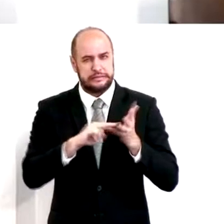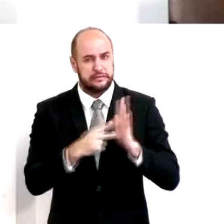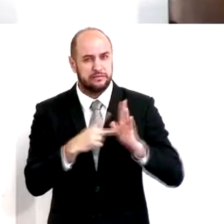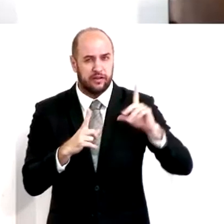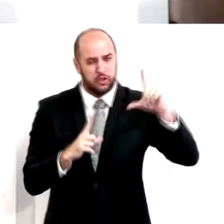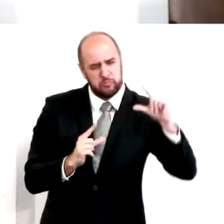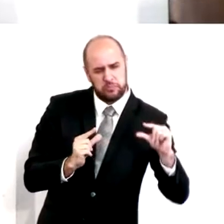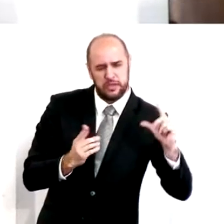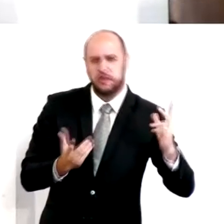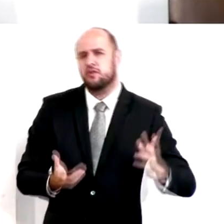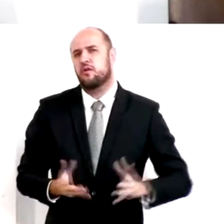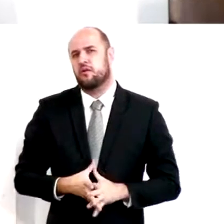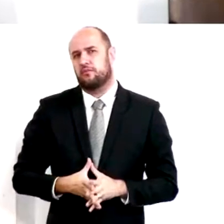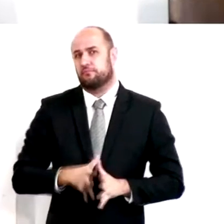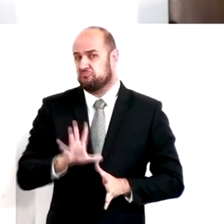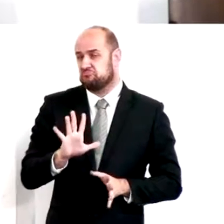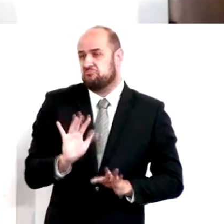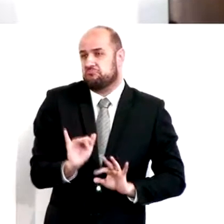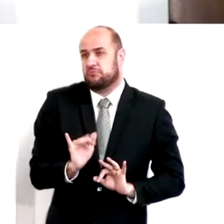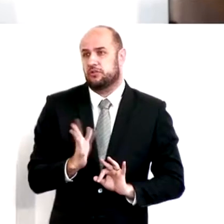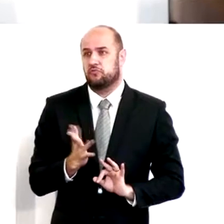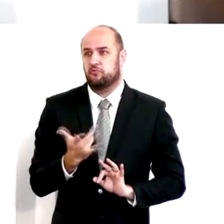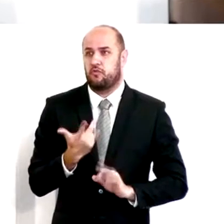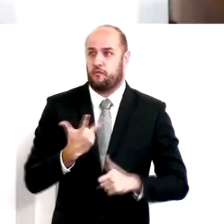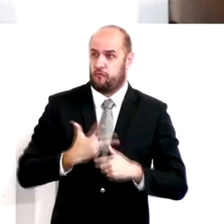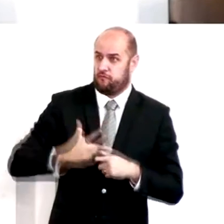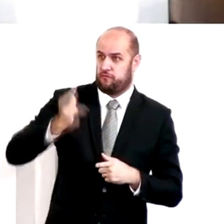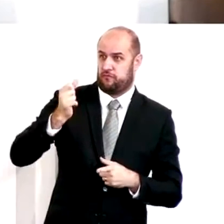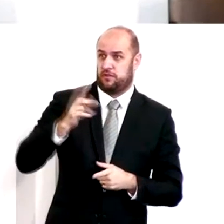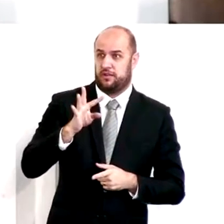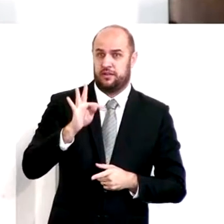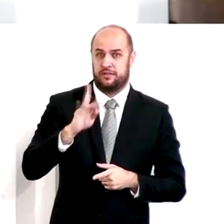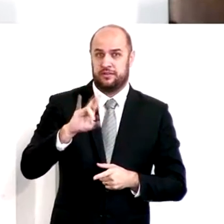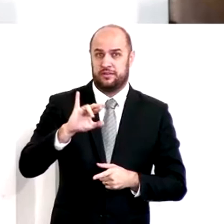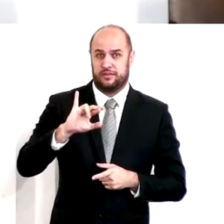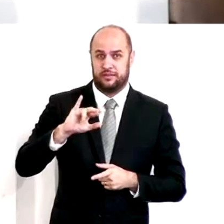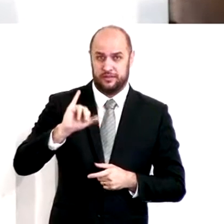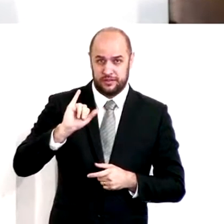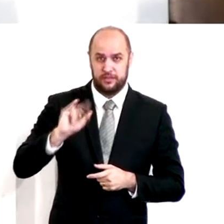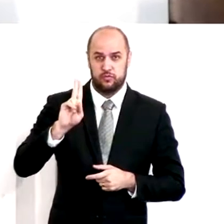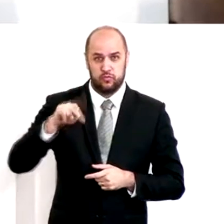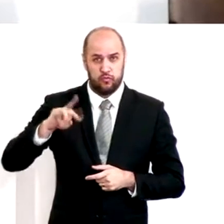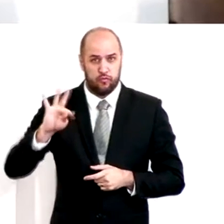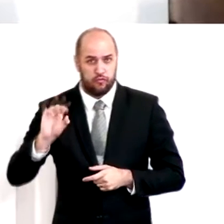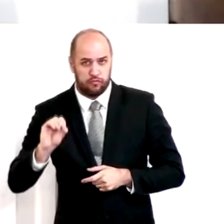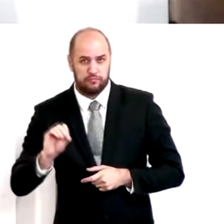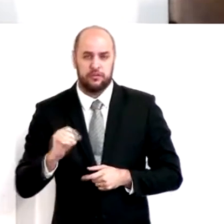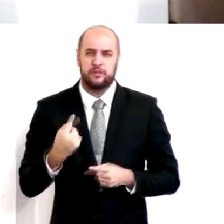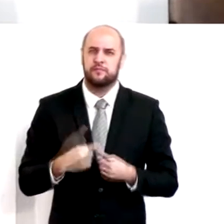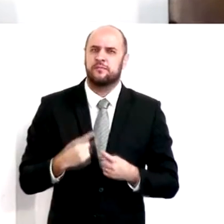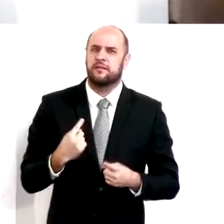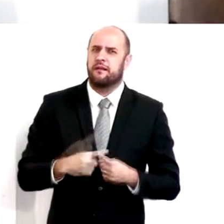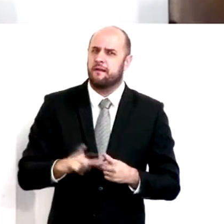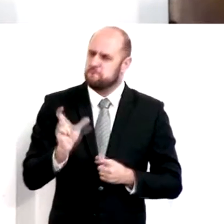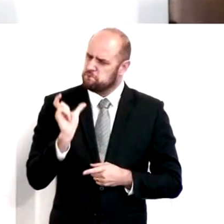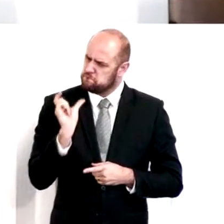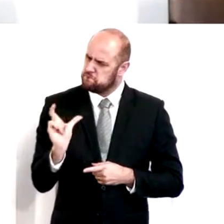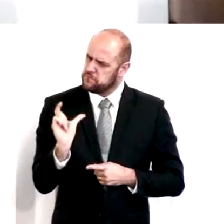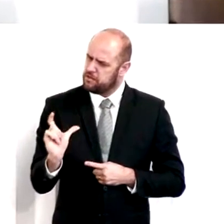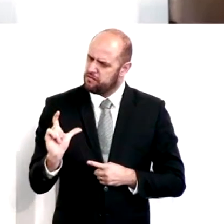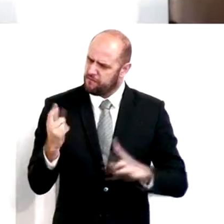me parece, pelo menos no que diz respeito a triunfo. Porque triunfo, aqui no texto, não é